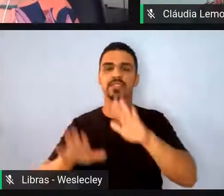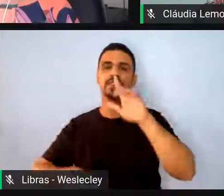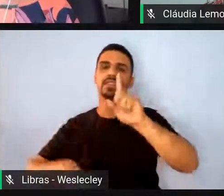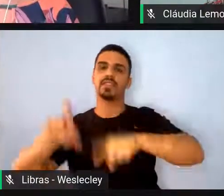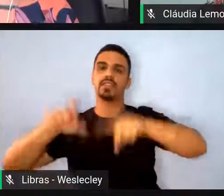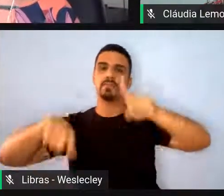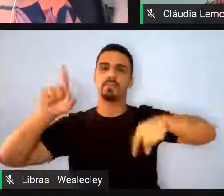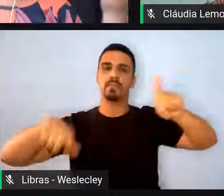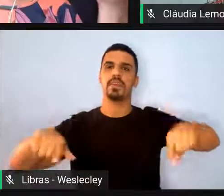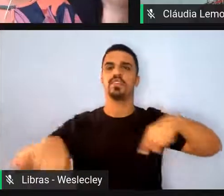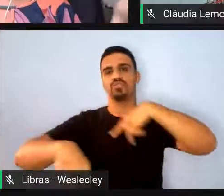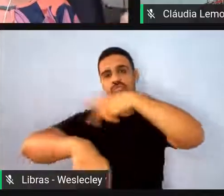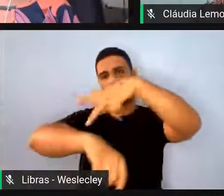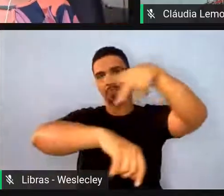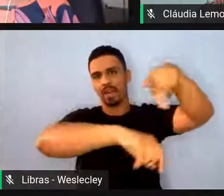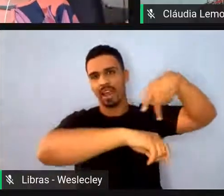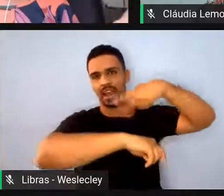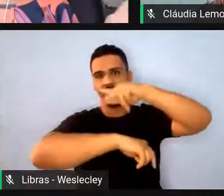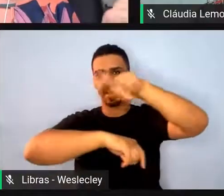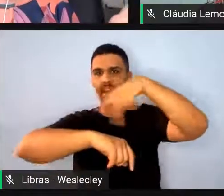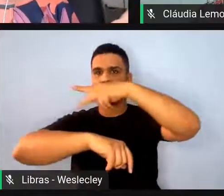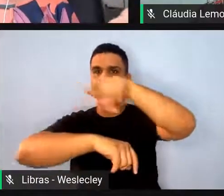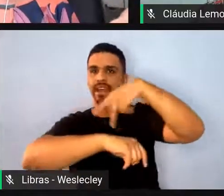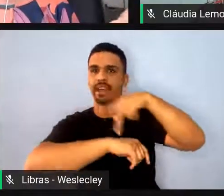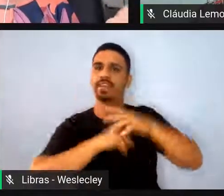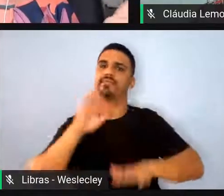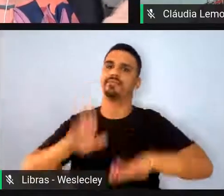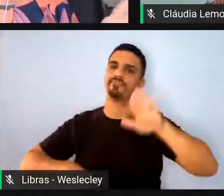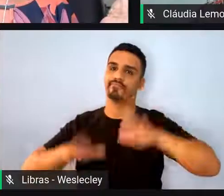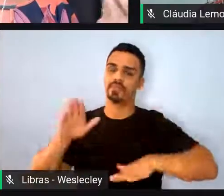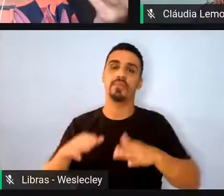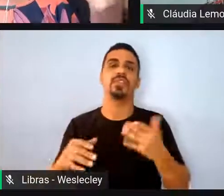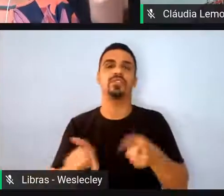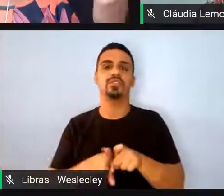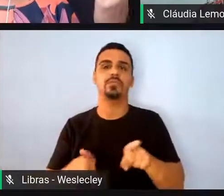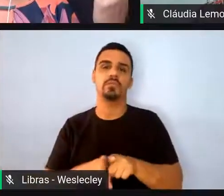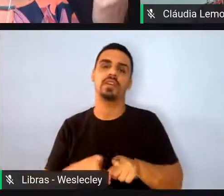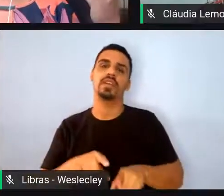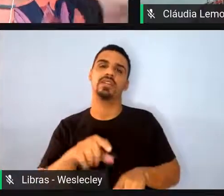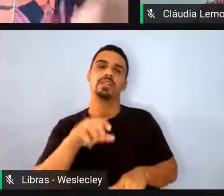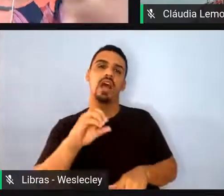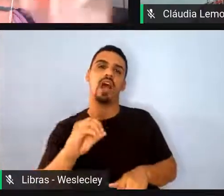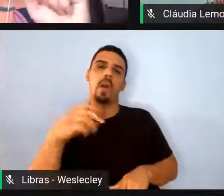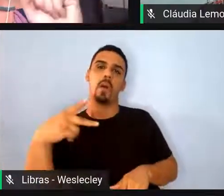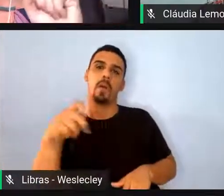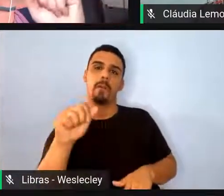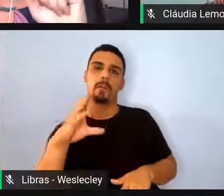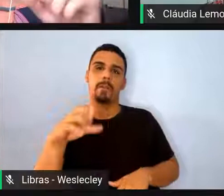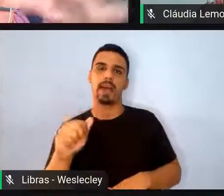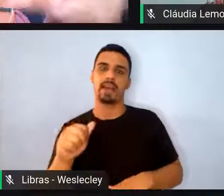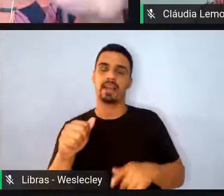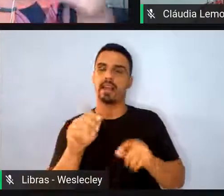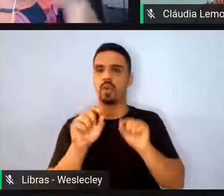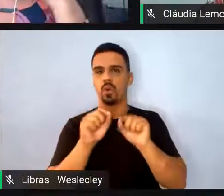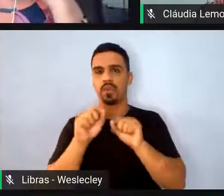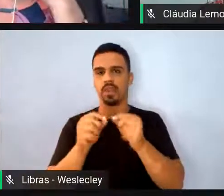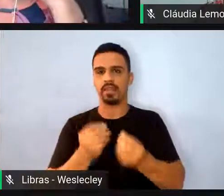outra. Ela vai desde a transparência opaca, que eu falei agora há pouco, que é uma transparência que oferece os dados,